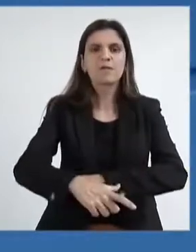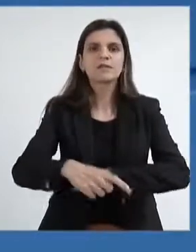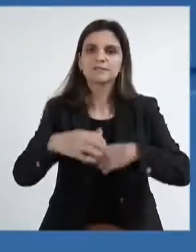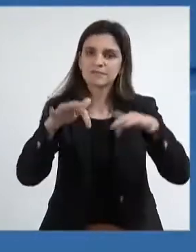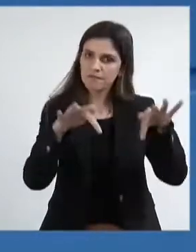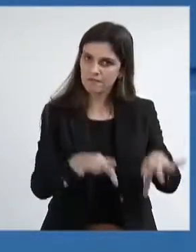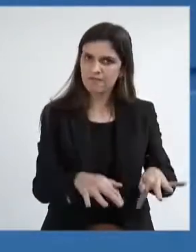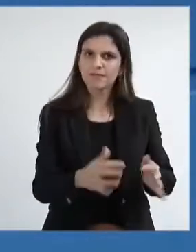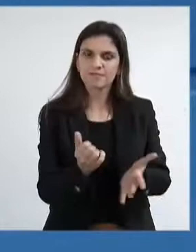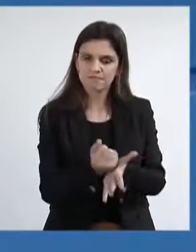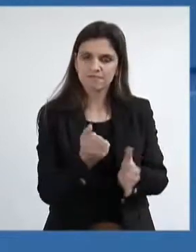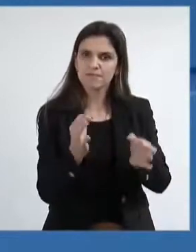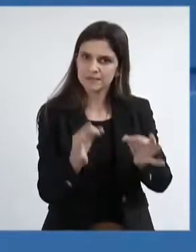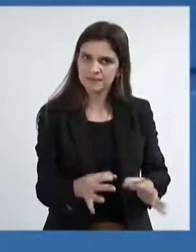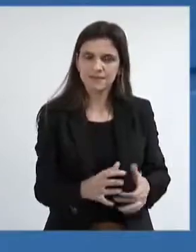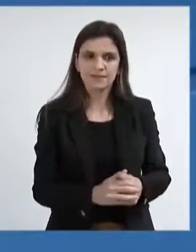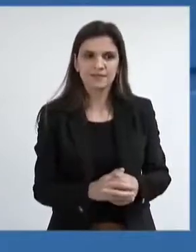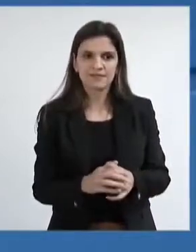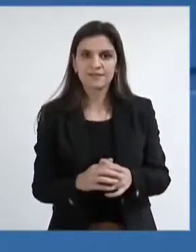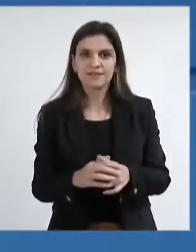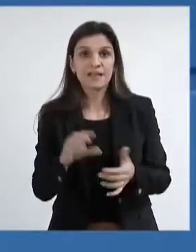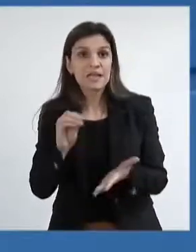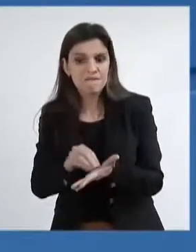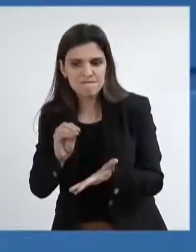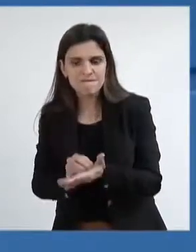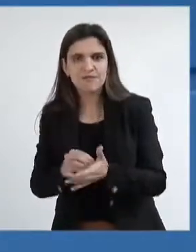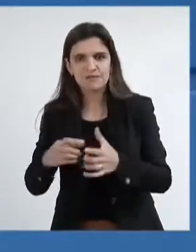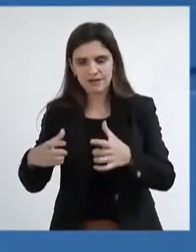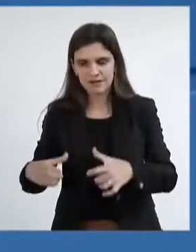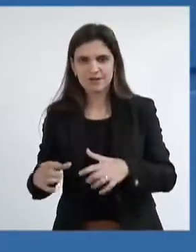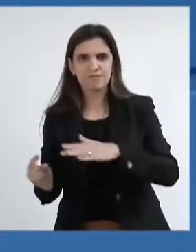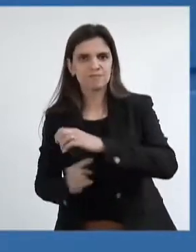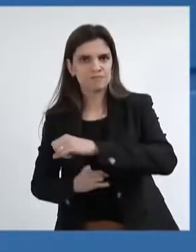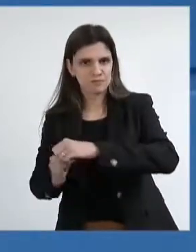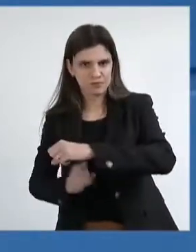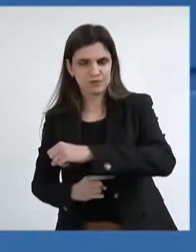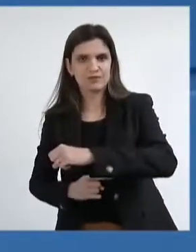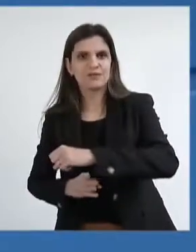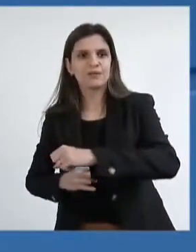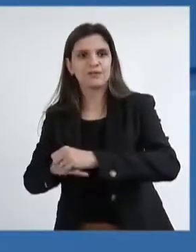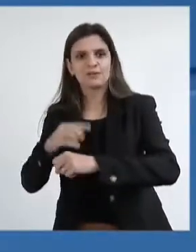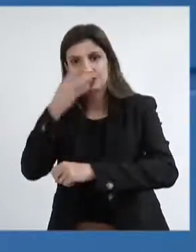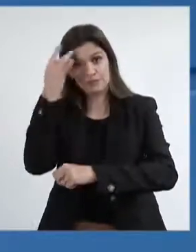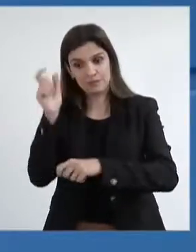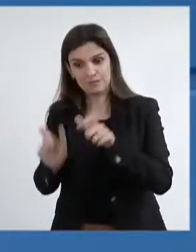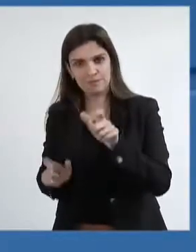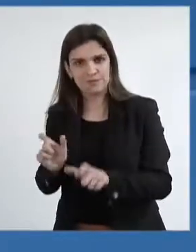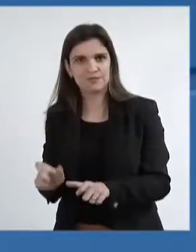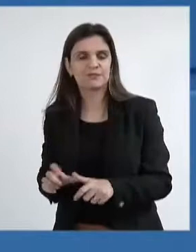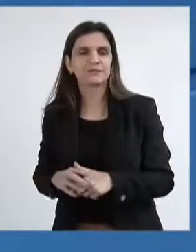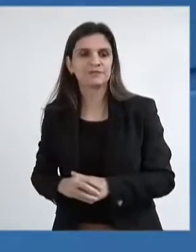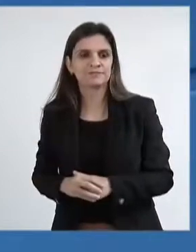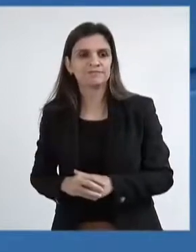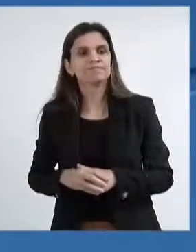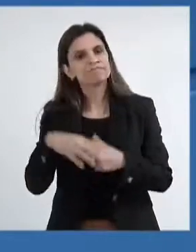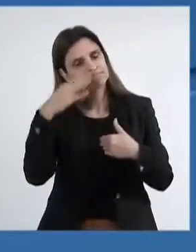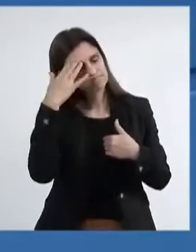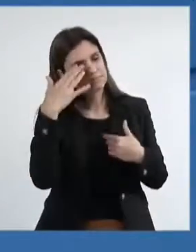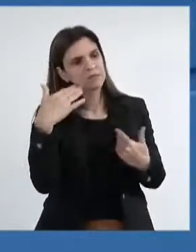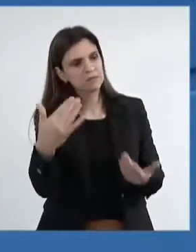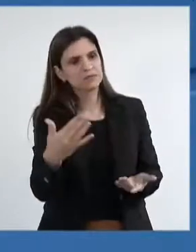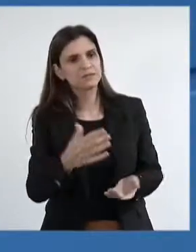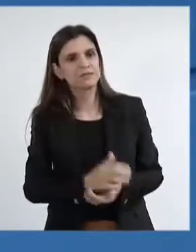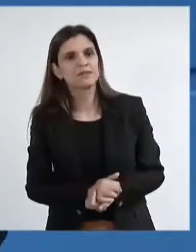o receptivo dos passageiros. Então, essa foi a consideração que eu emiti em relação ao aeroporto, mas agradeço a Vossa Excelência,